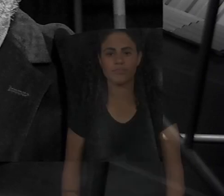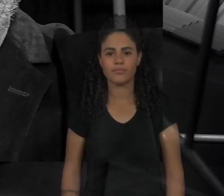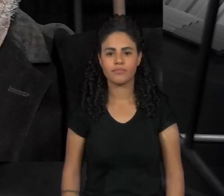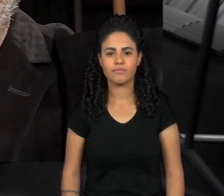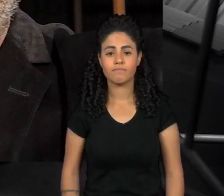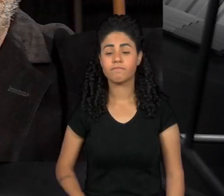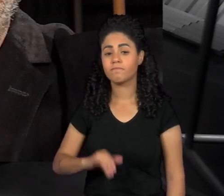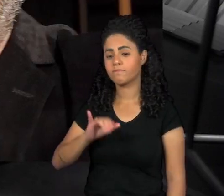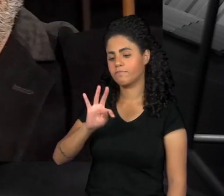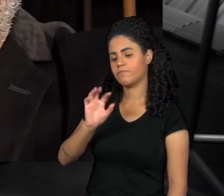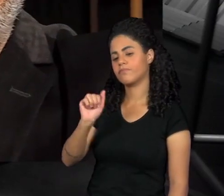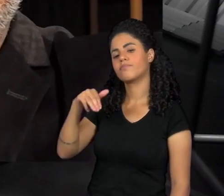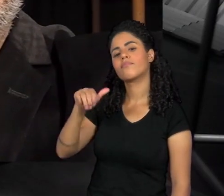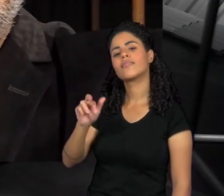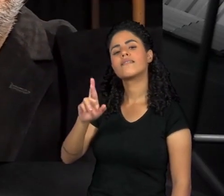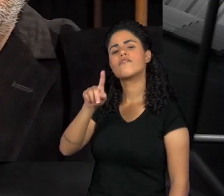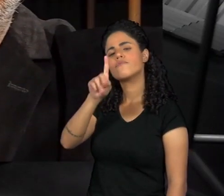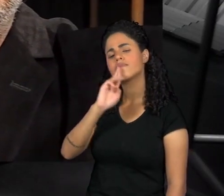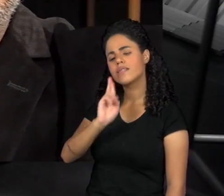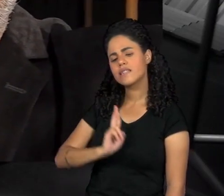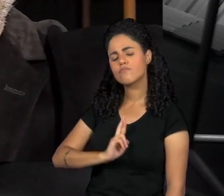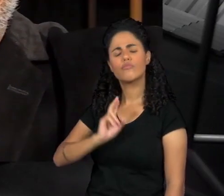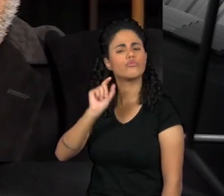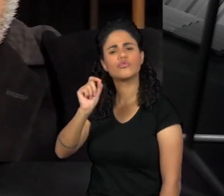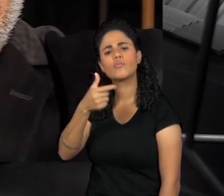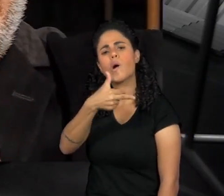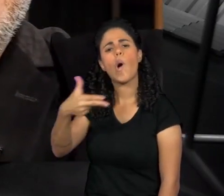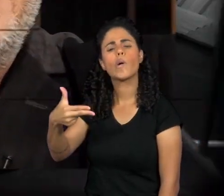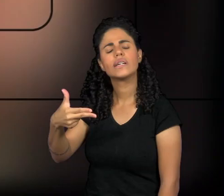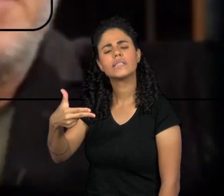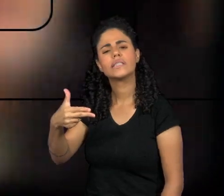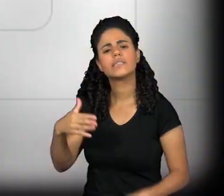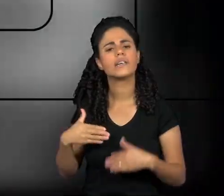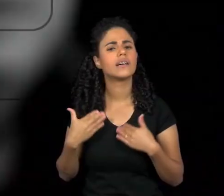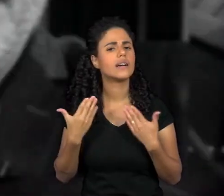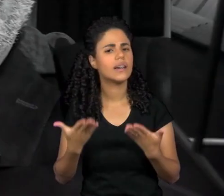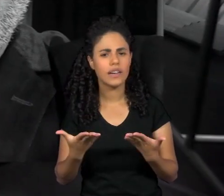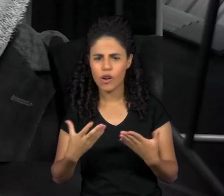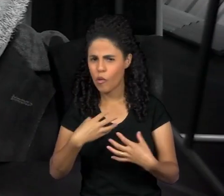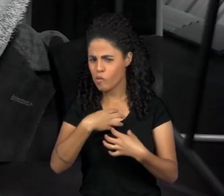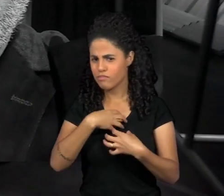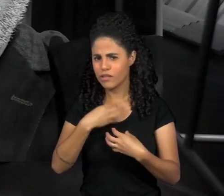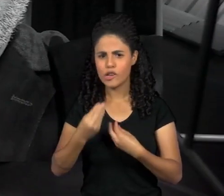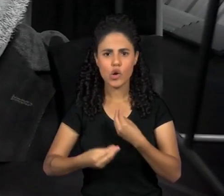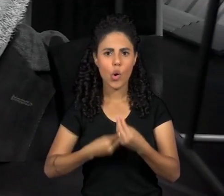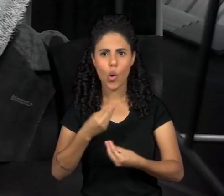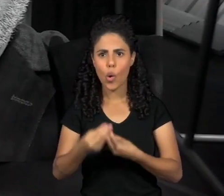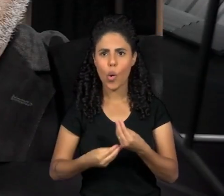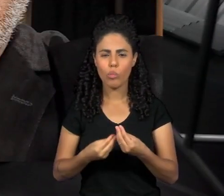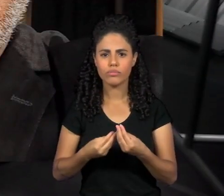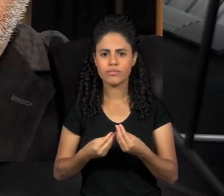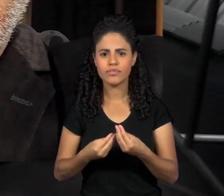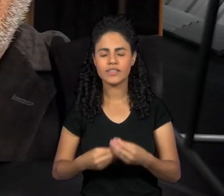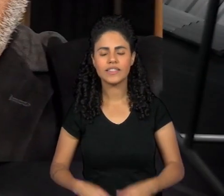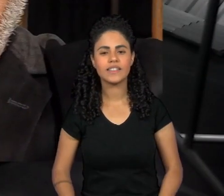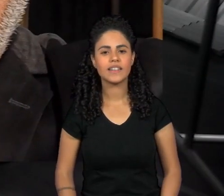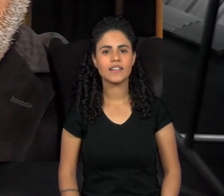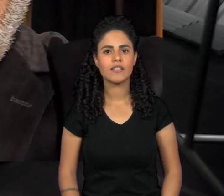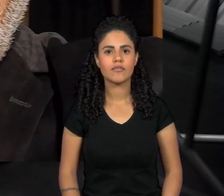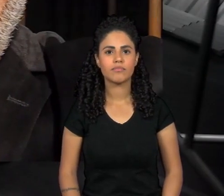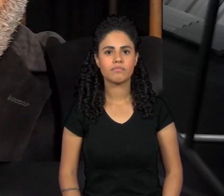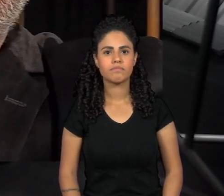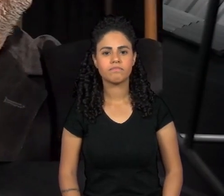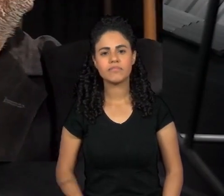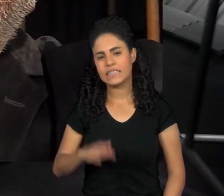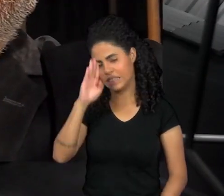Itamar Vieira Júnior, é só você que vai poder me responder uma coisa. ACM Neto é pardo? Com